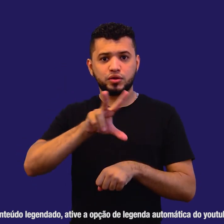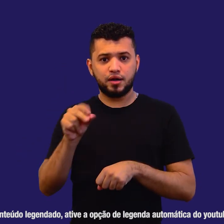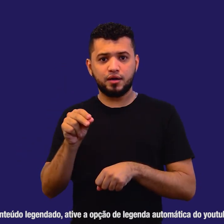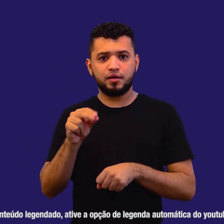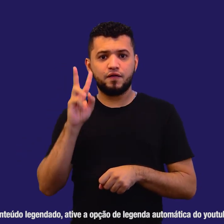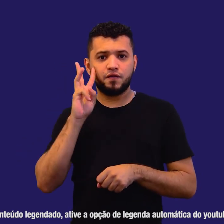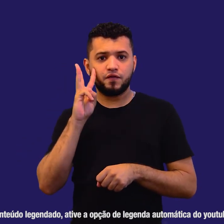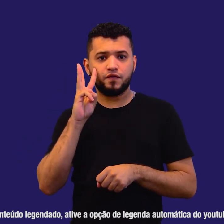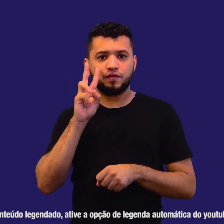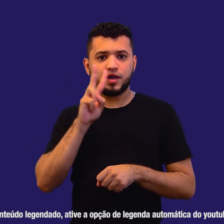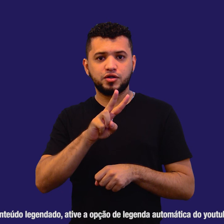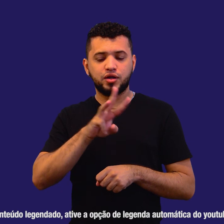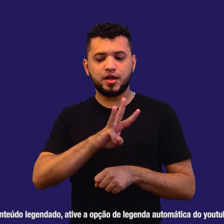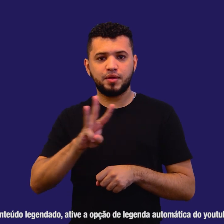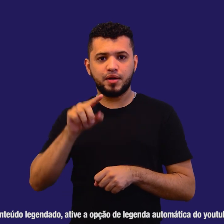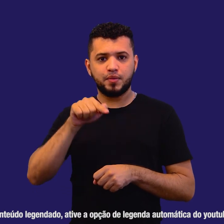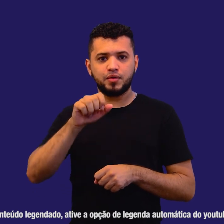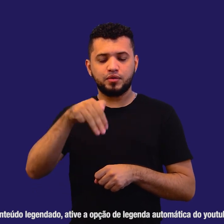acesse